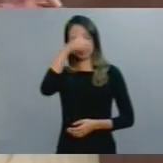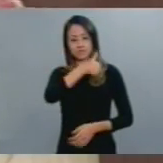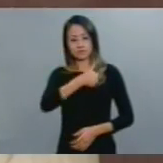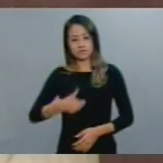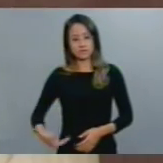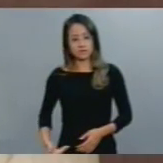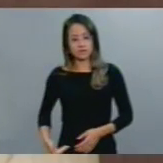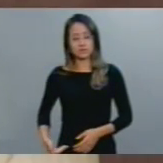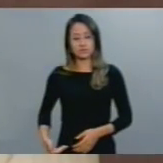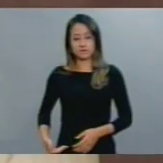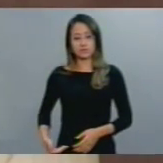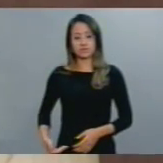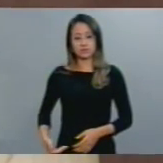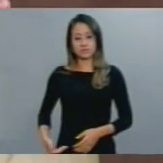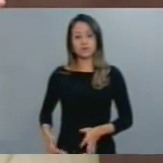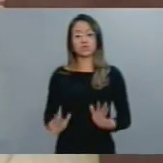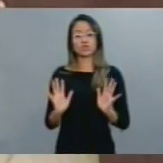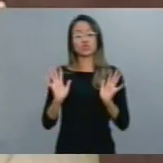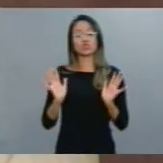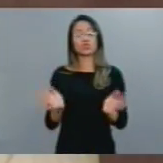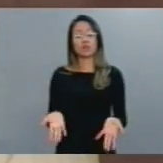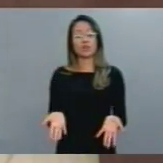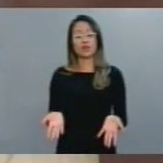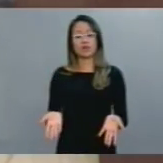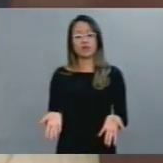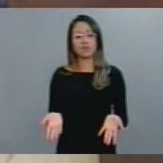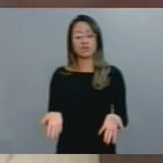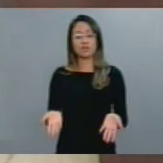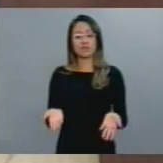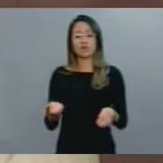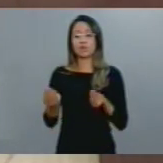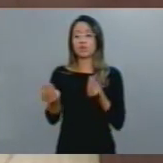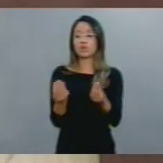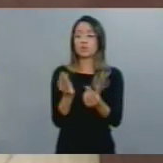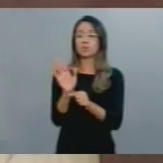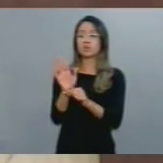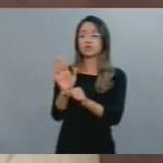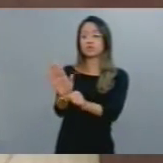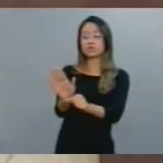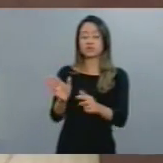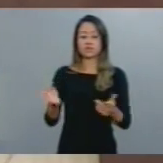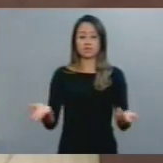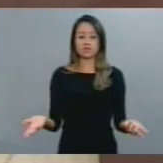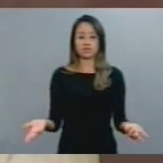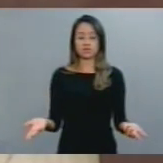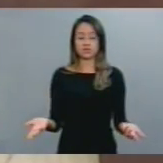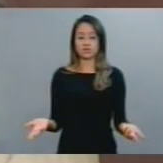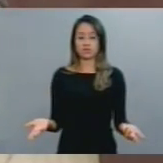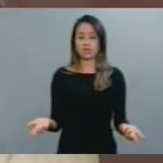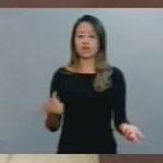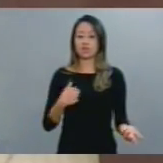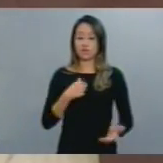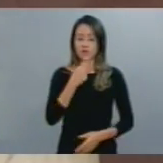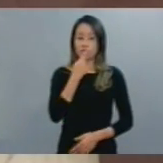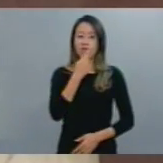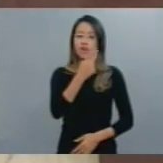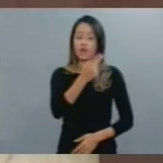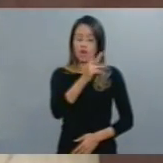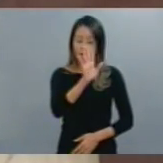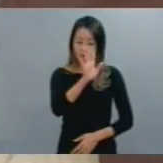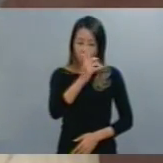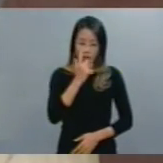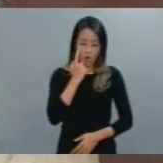da coalizão que o sustenta, da tecnologia da qual ele se apropriou. Eu repito, essa